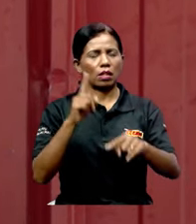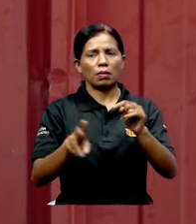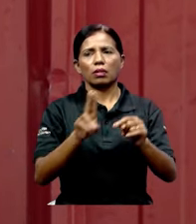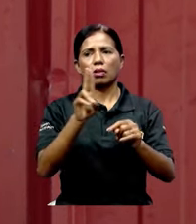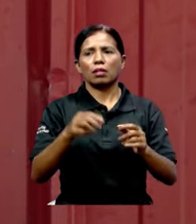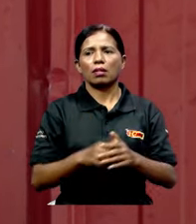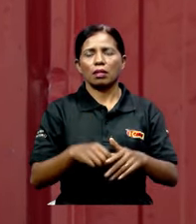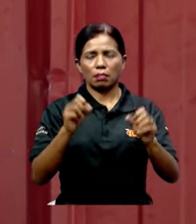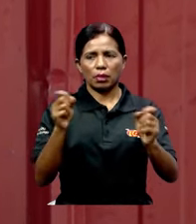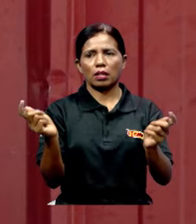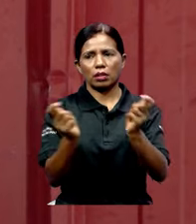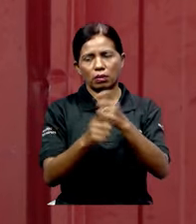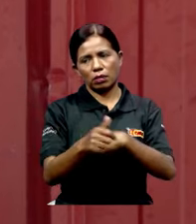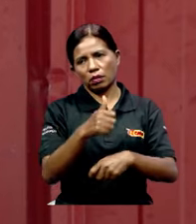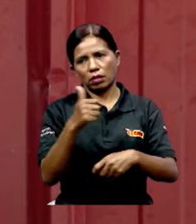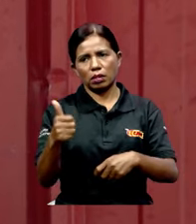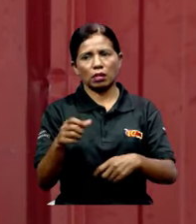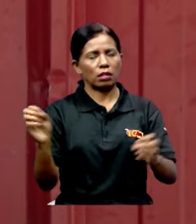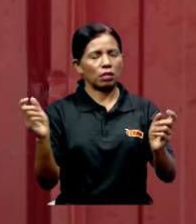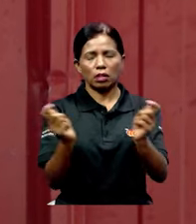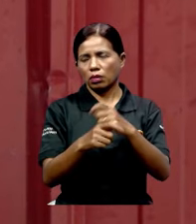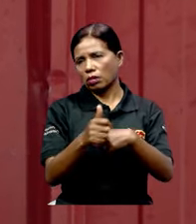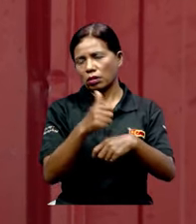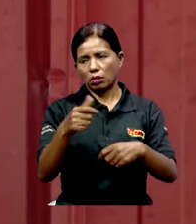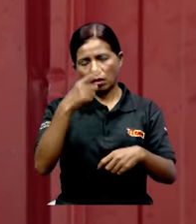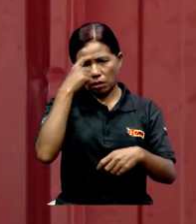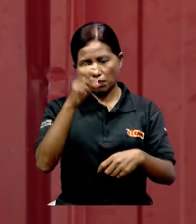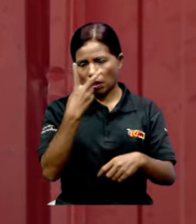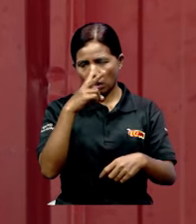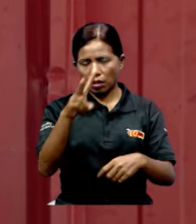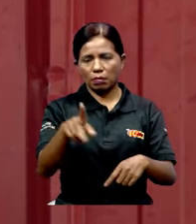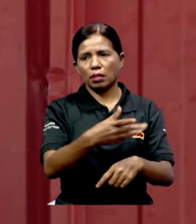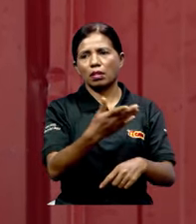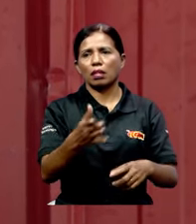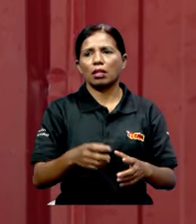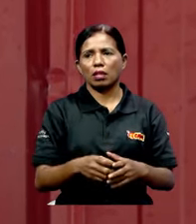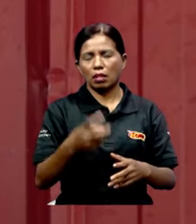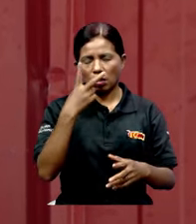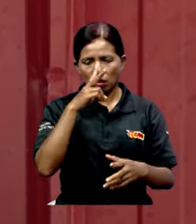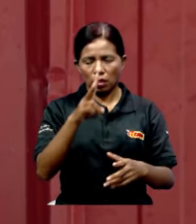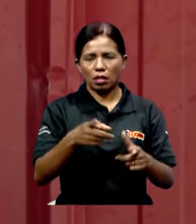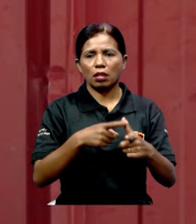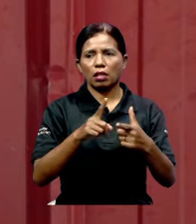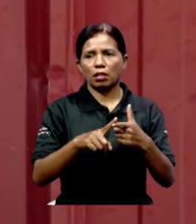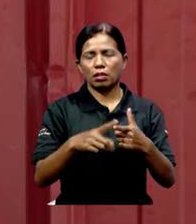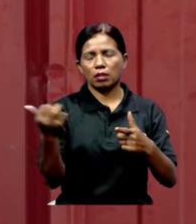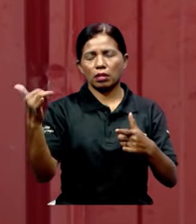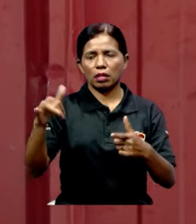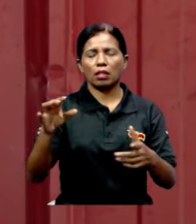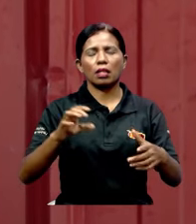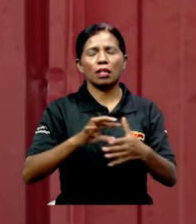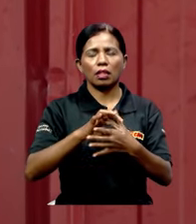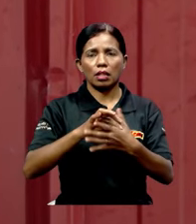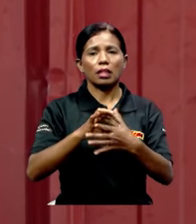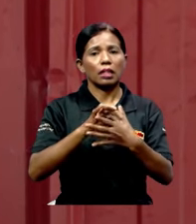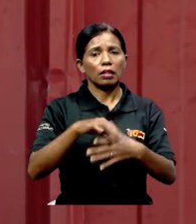mana ser be troka selu kala de house la troka selu kida tama hore imina ayam potong hela hawa bahare pres de ne hawa bahare ke sana ayam potong iha sana konjelador